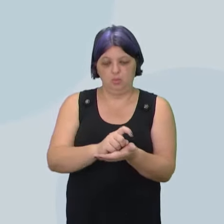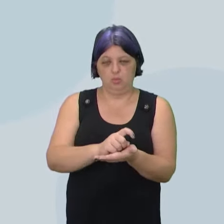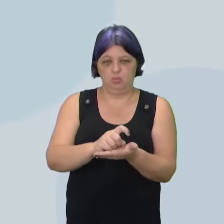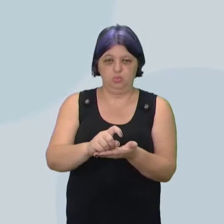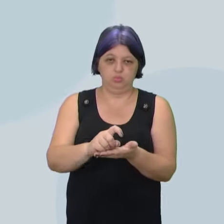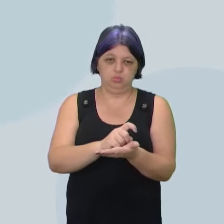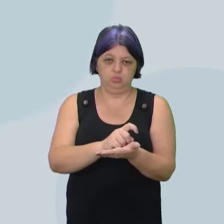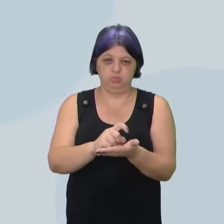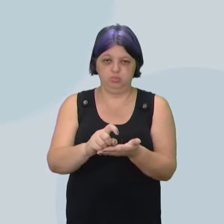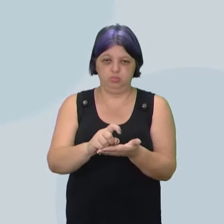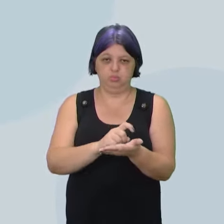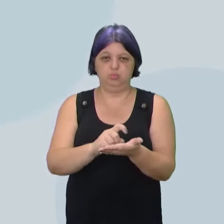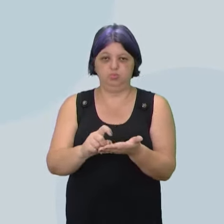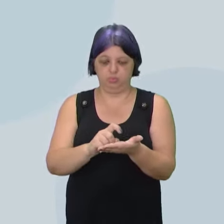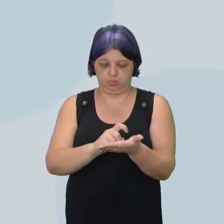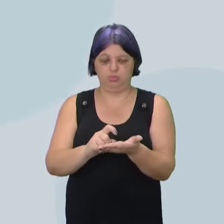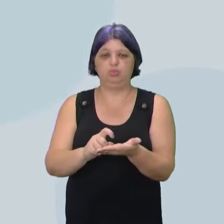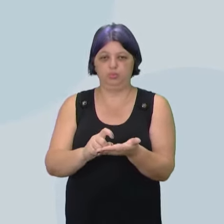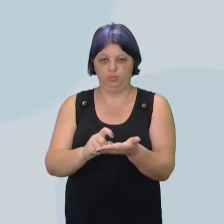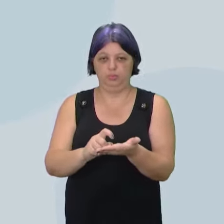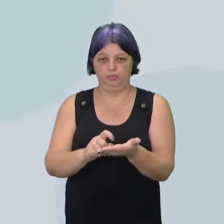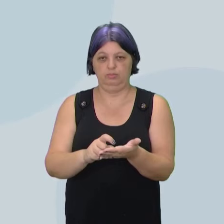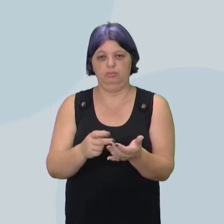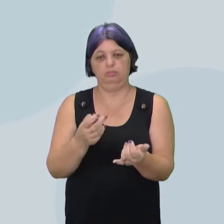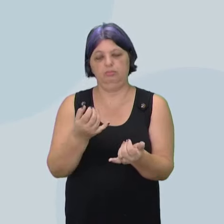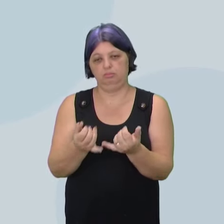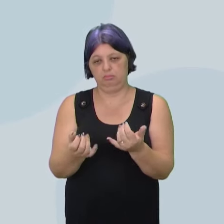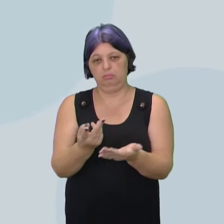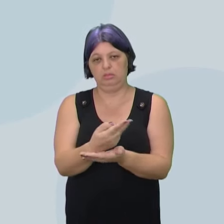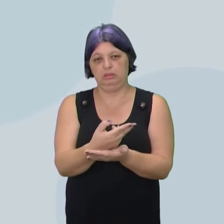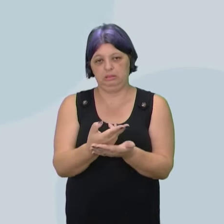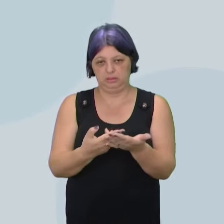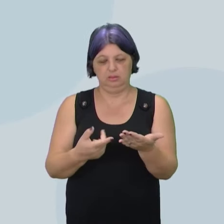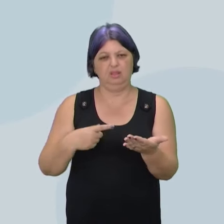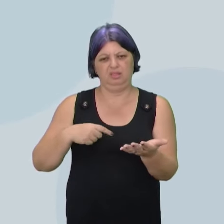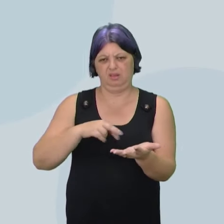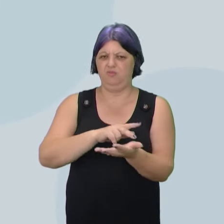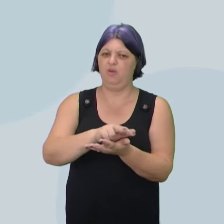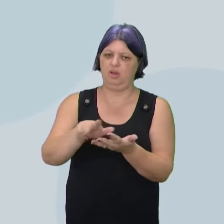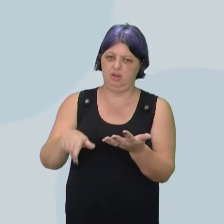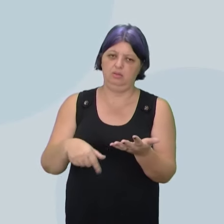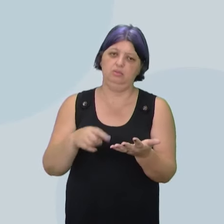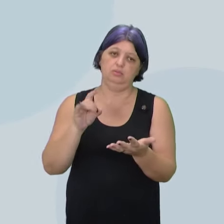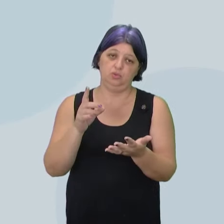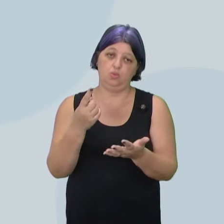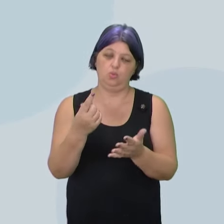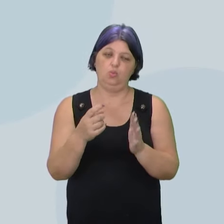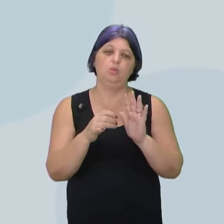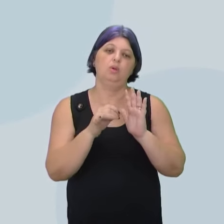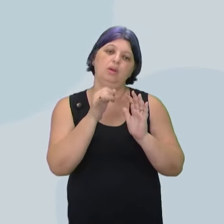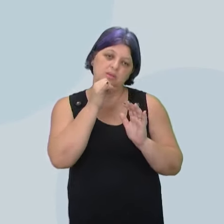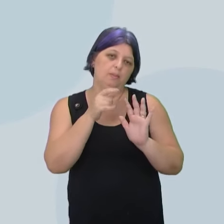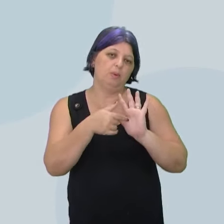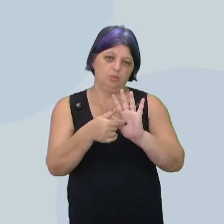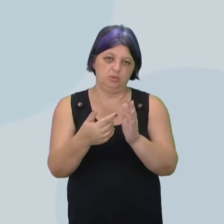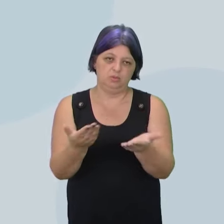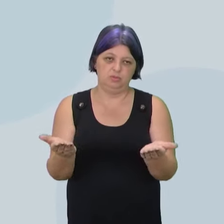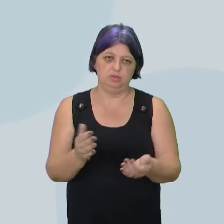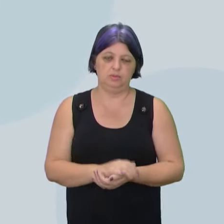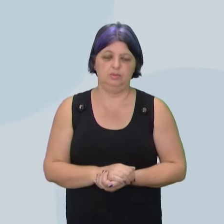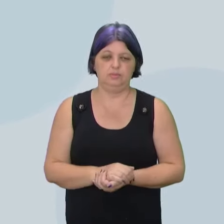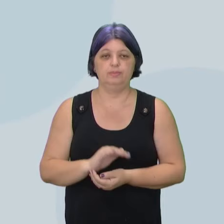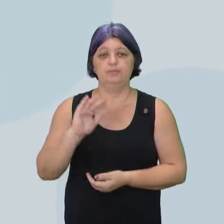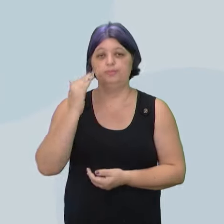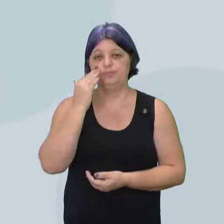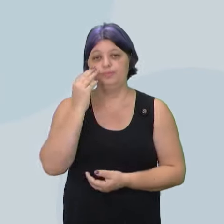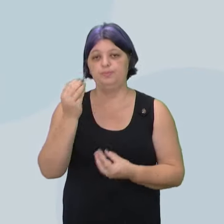perturbação na forma dessa escrita aí no desenho. Tá certo? Então, tem vários aí, esse é um exemplo que eu trouxe para vocês. Então, vamos entender um